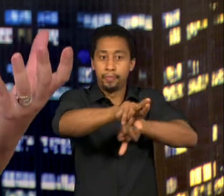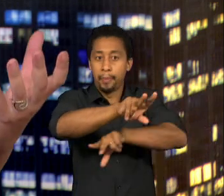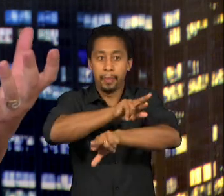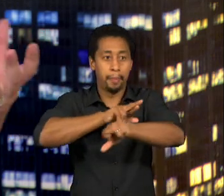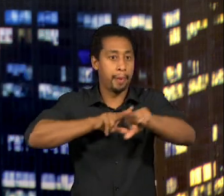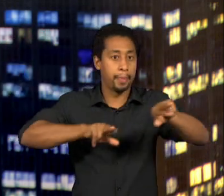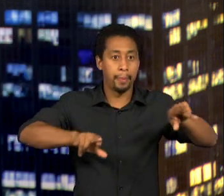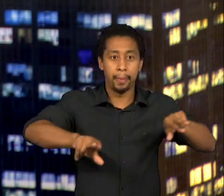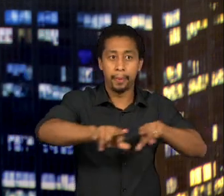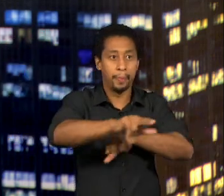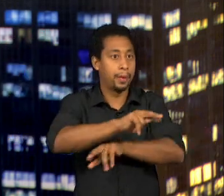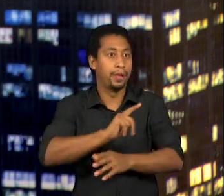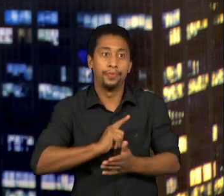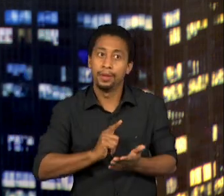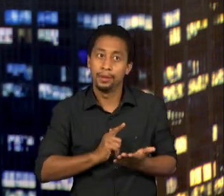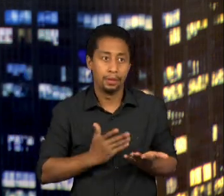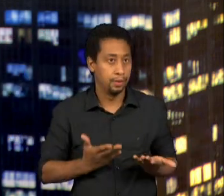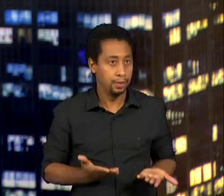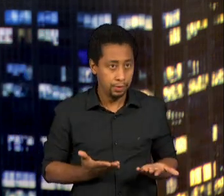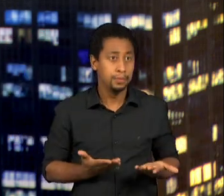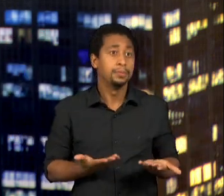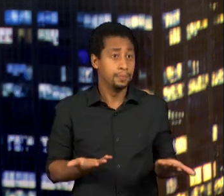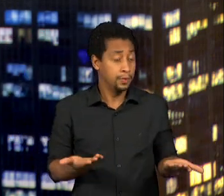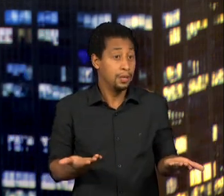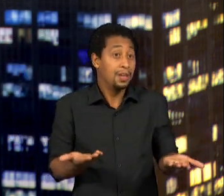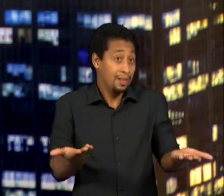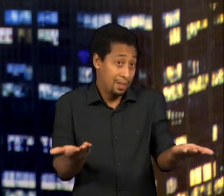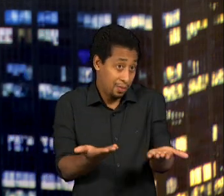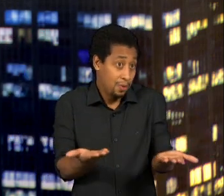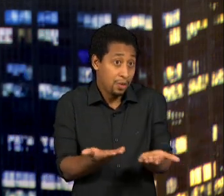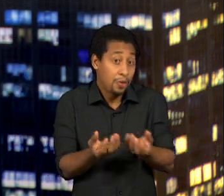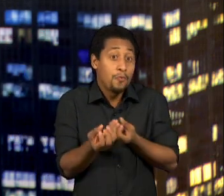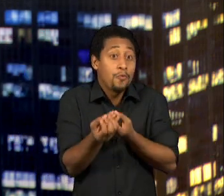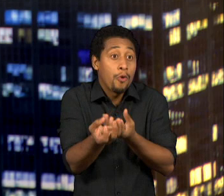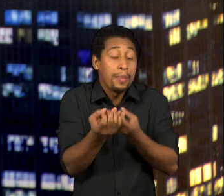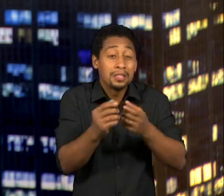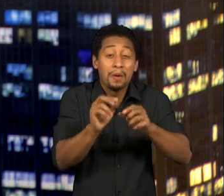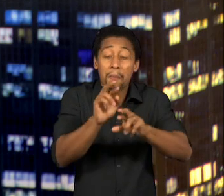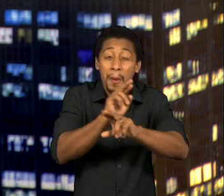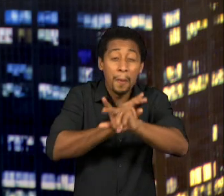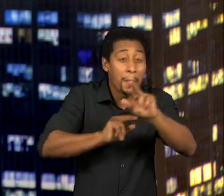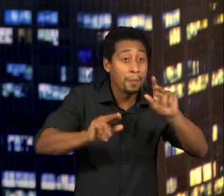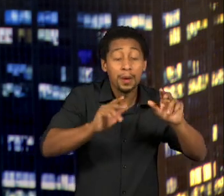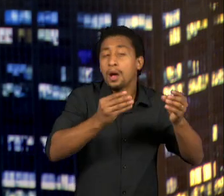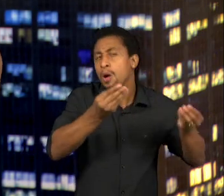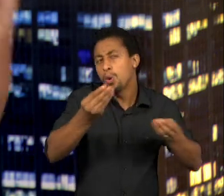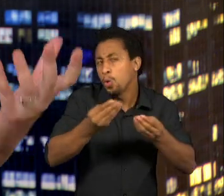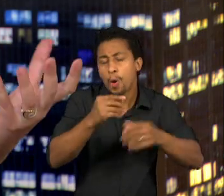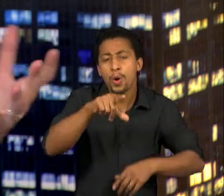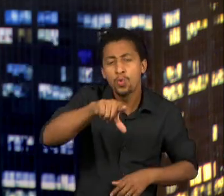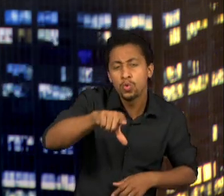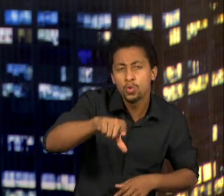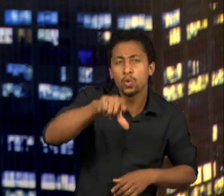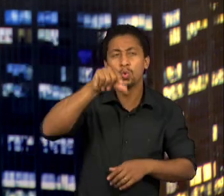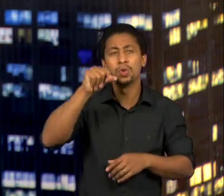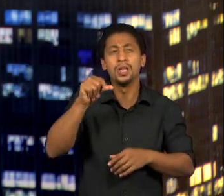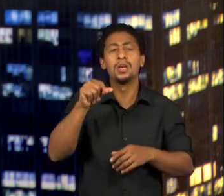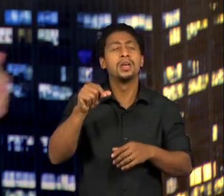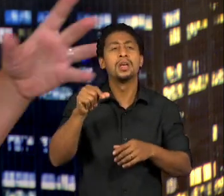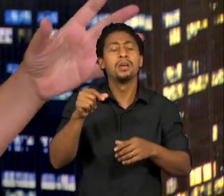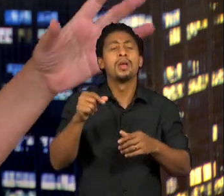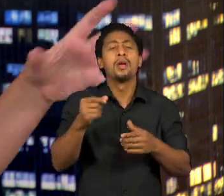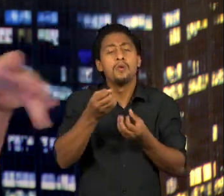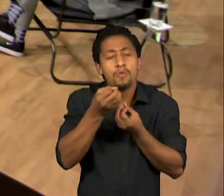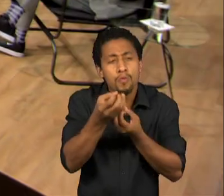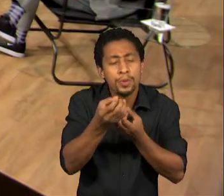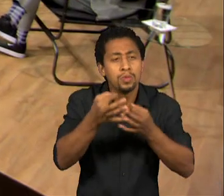plataformas, Monforte. Gostaria de te ouvir sobre isso também, como investir num conteúdo que seja atraente para essa nova geração diante